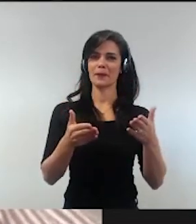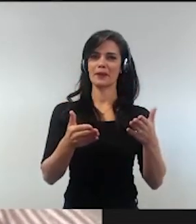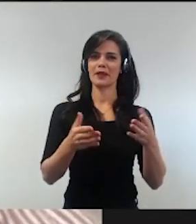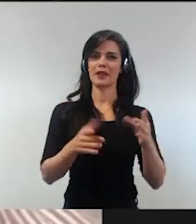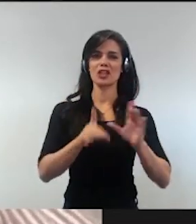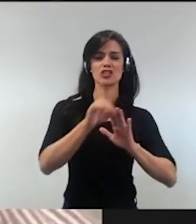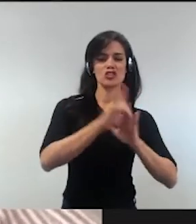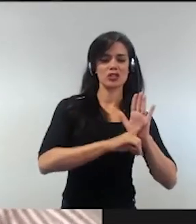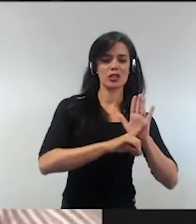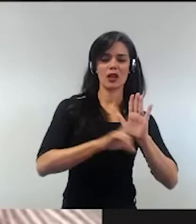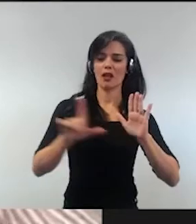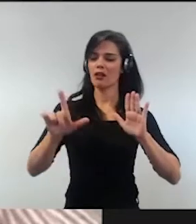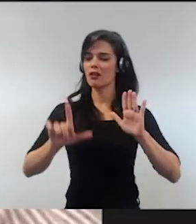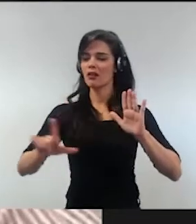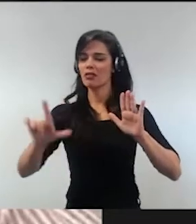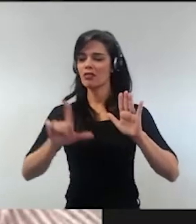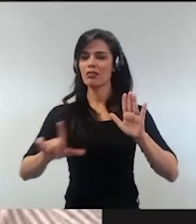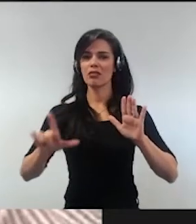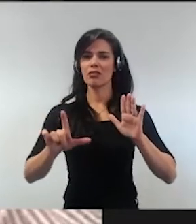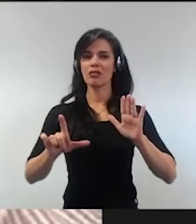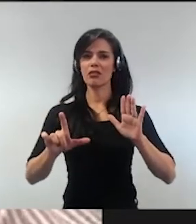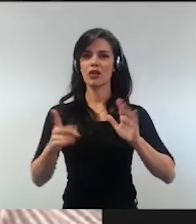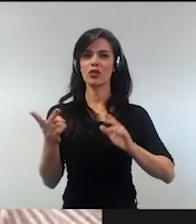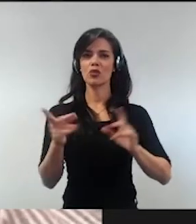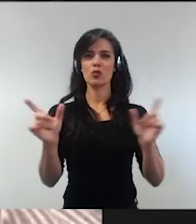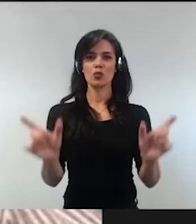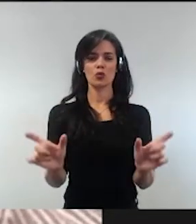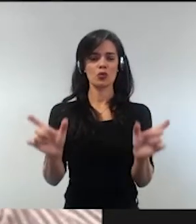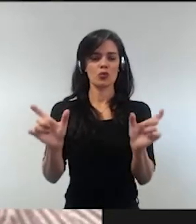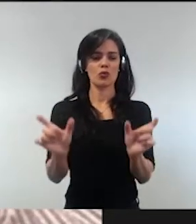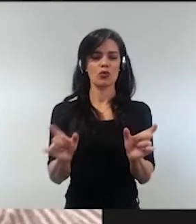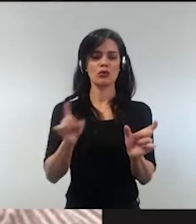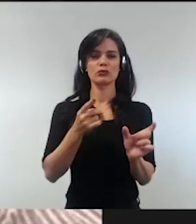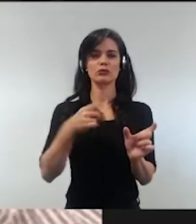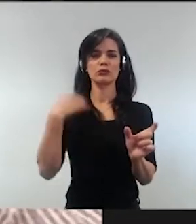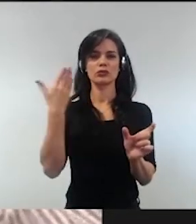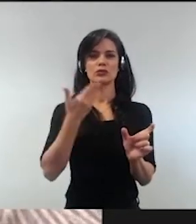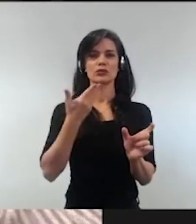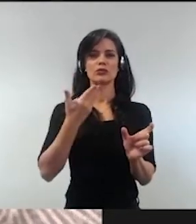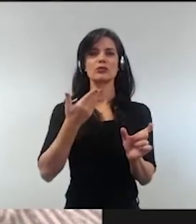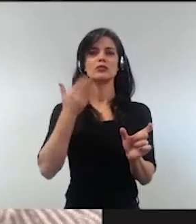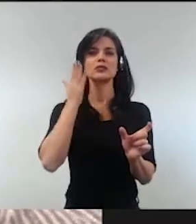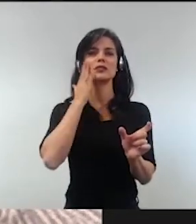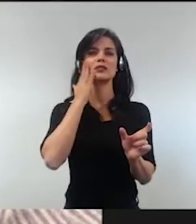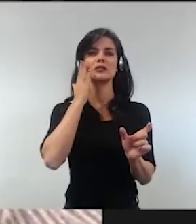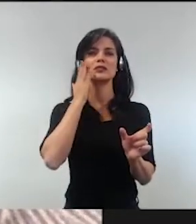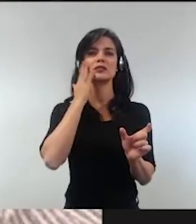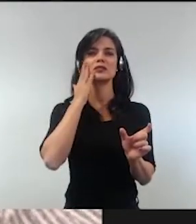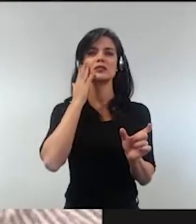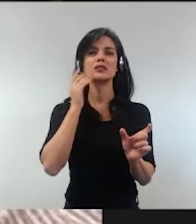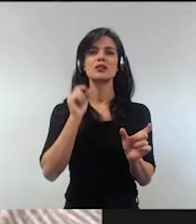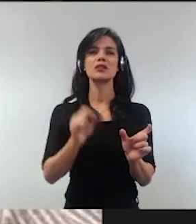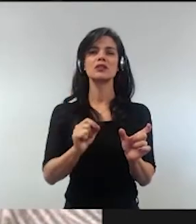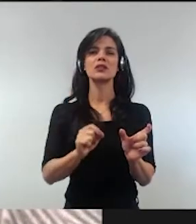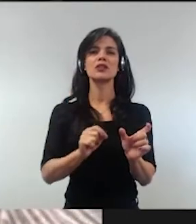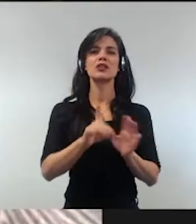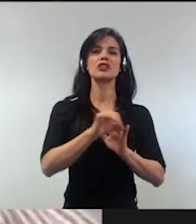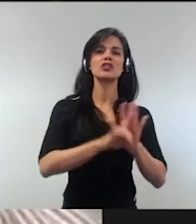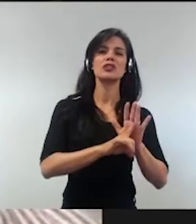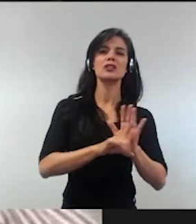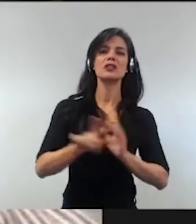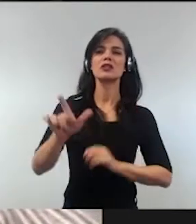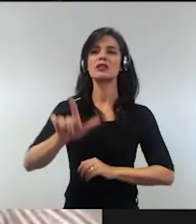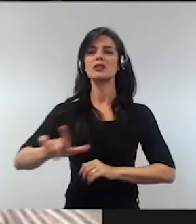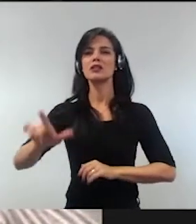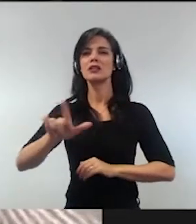literatura e direito. As duas palavras, como nós sabemos, são plurívocas, né? O que é direito e o que é literatura